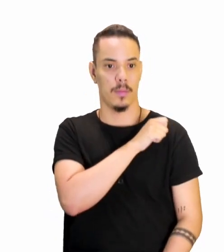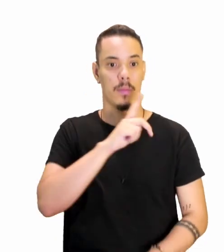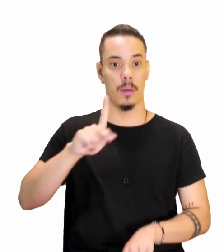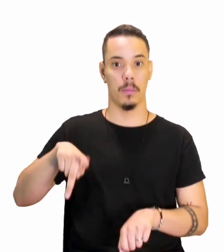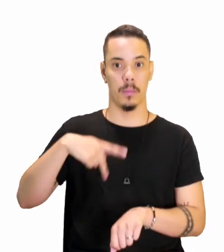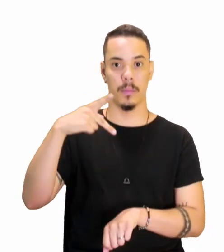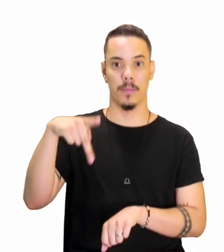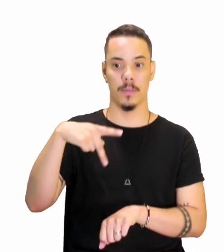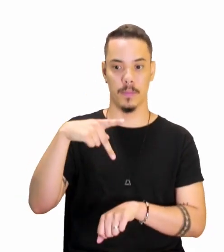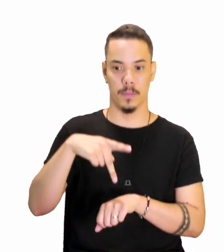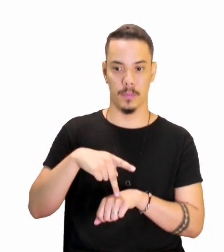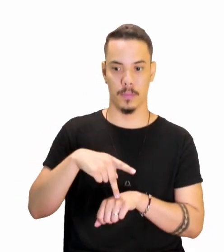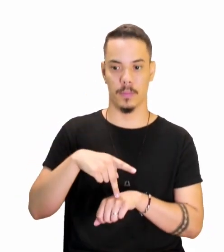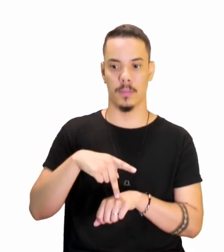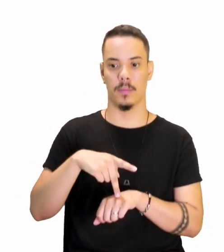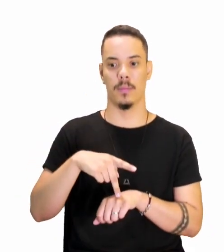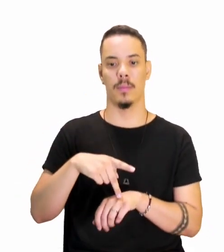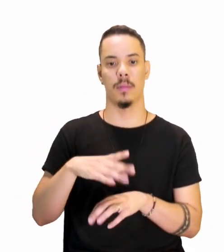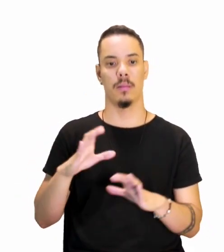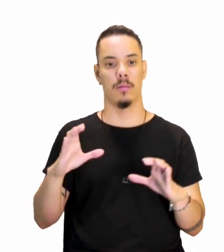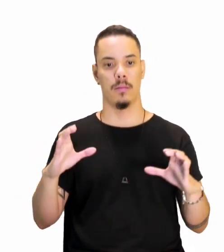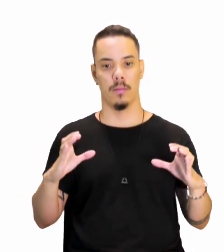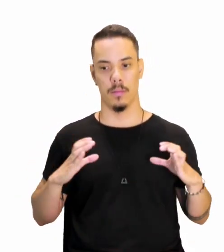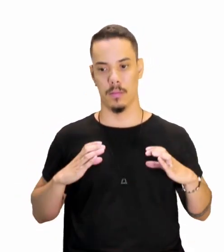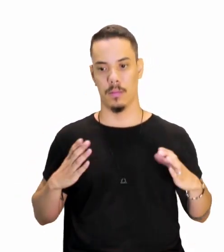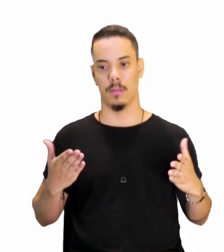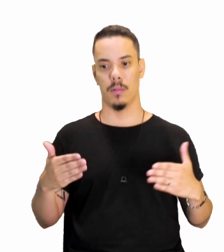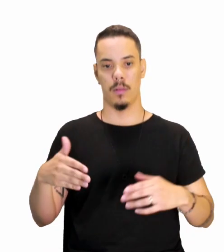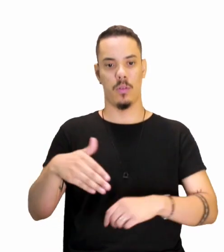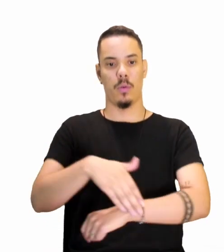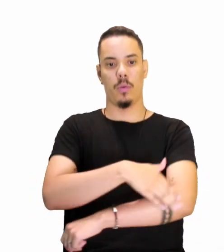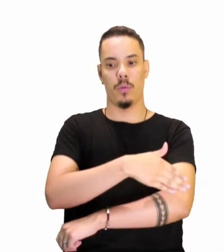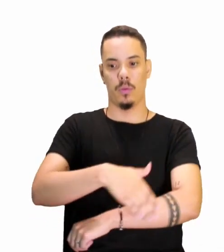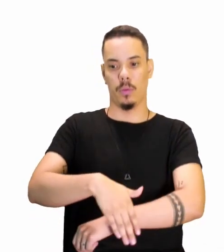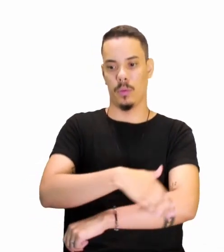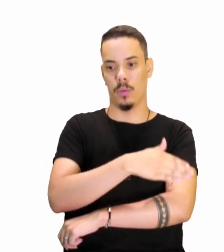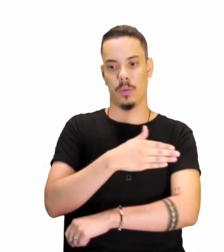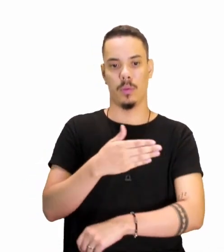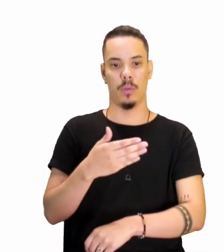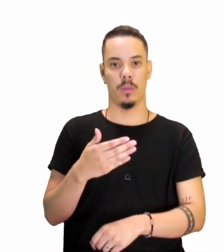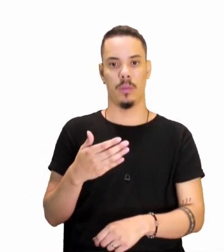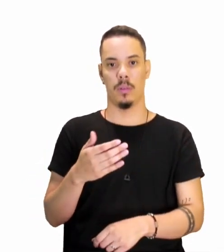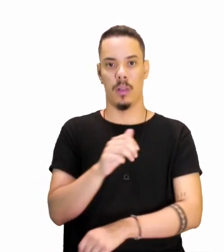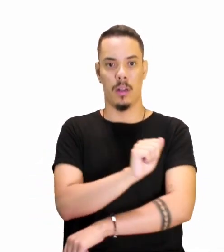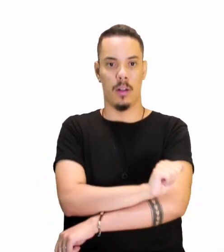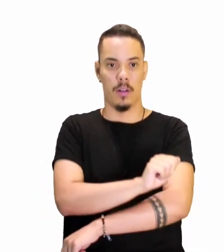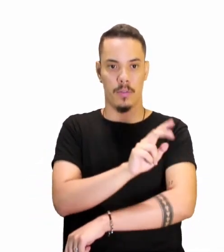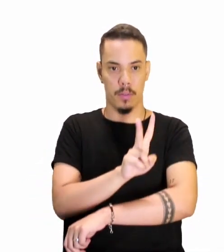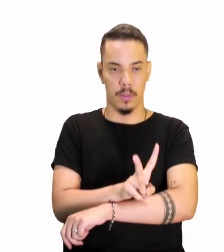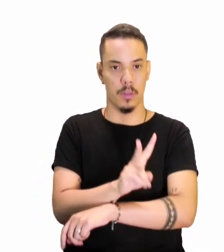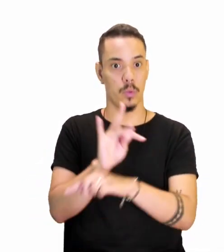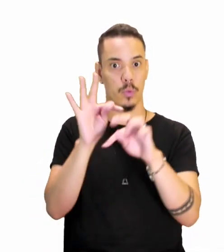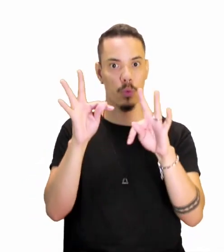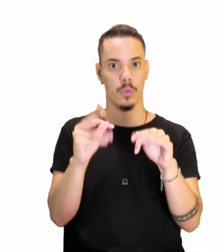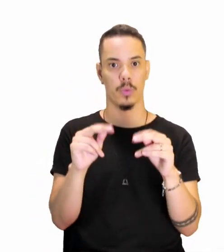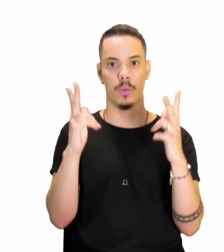País, tá certo? Cidade, rua, avenida, isso tudo é nome comum.